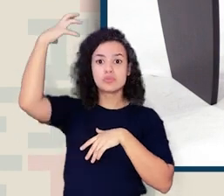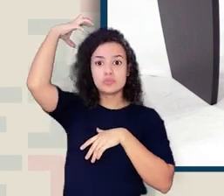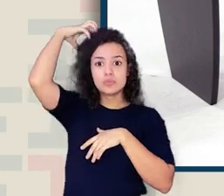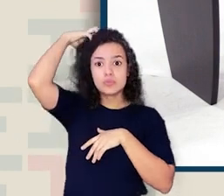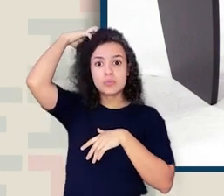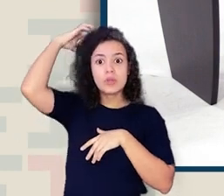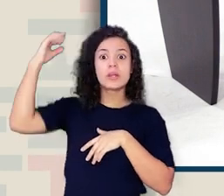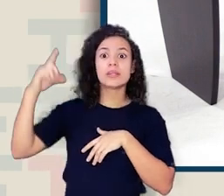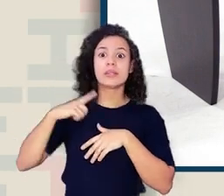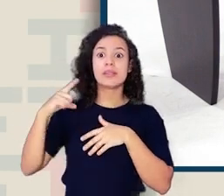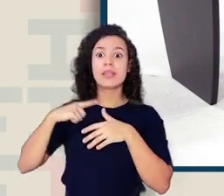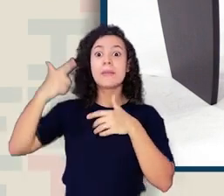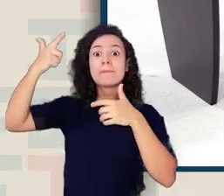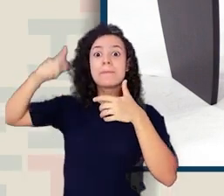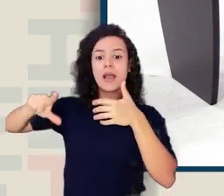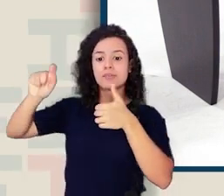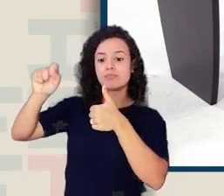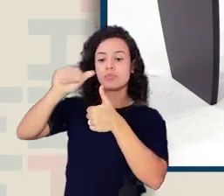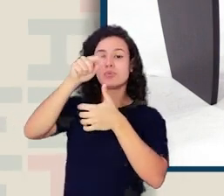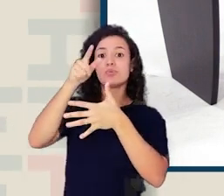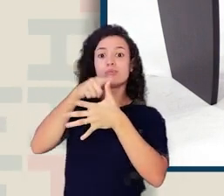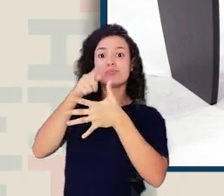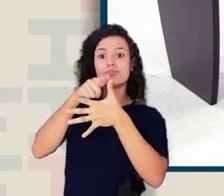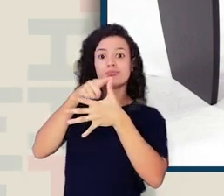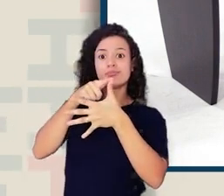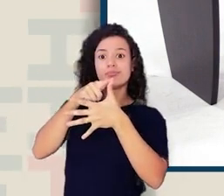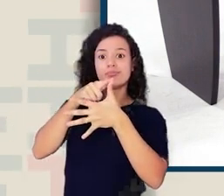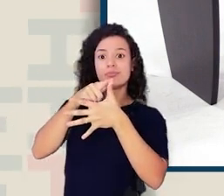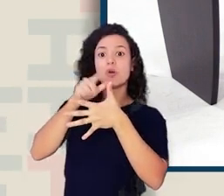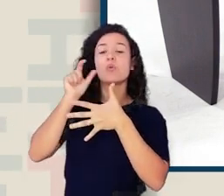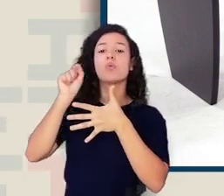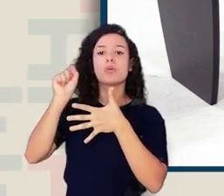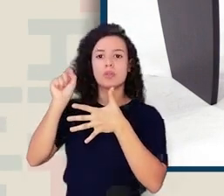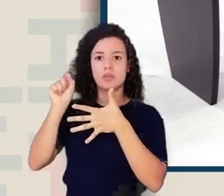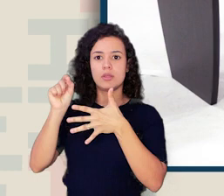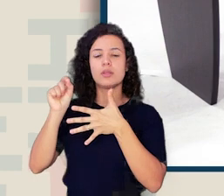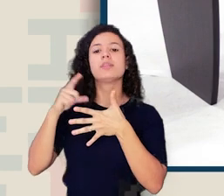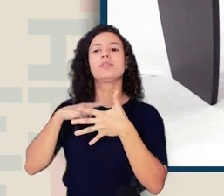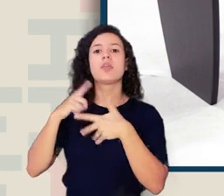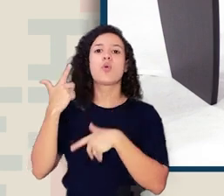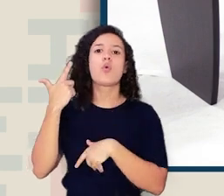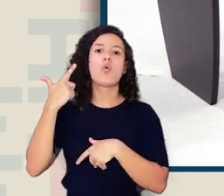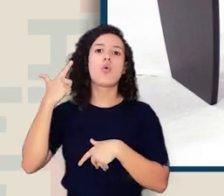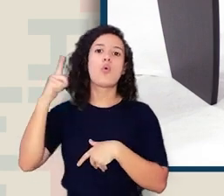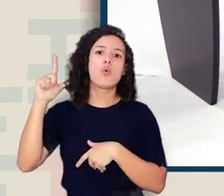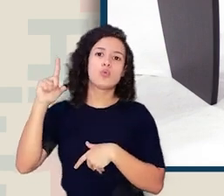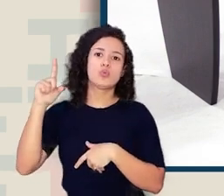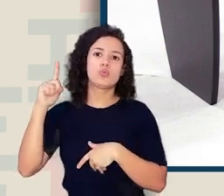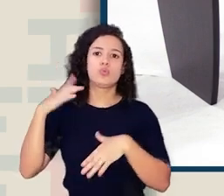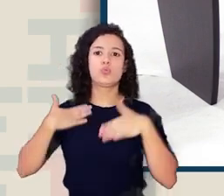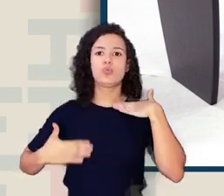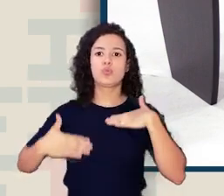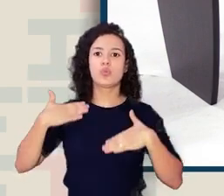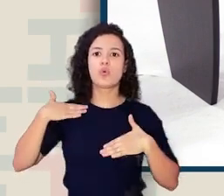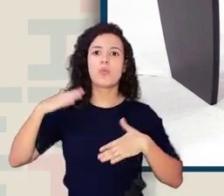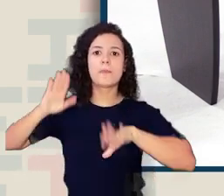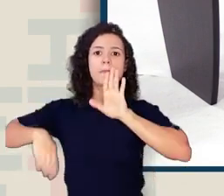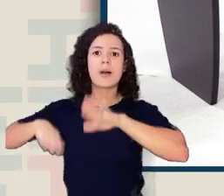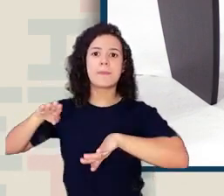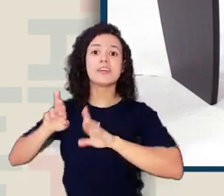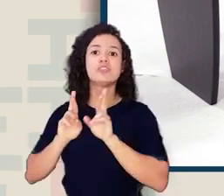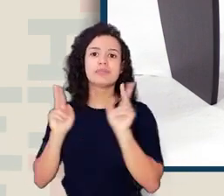de coroação, ele vai ter uma célula a mais, e essa célula a mais, ela já traz um outro